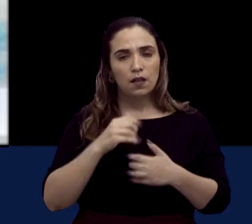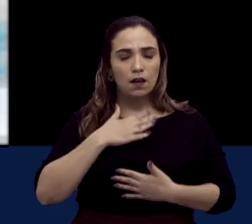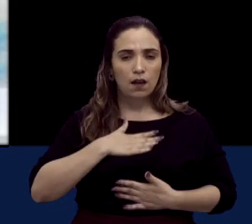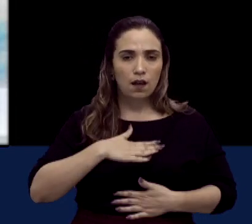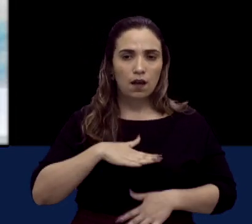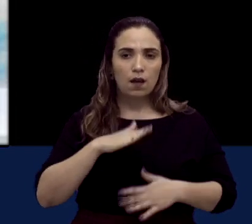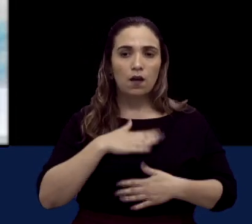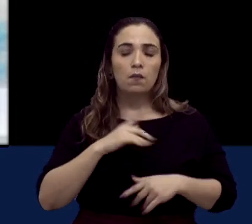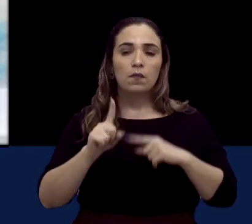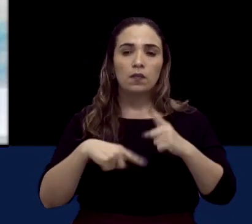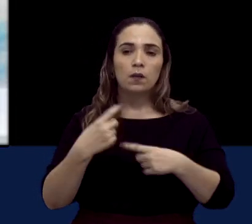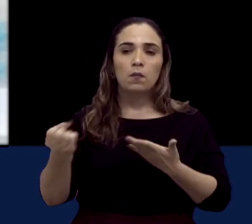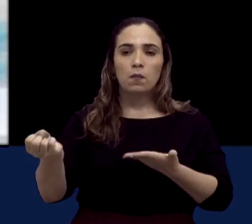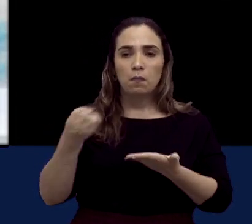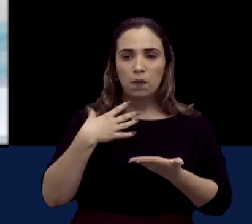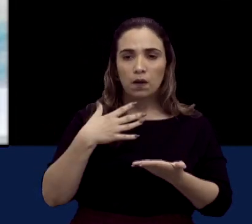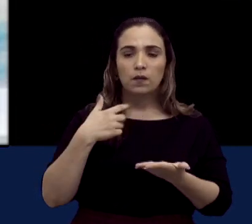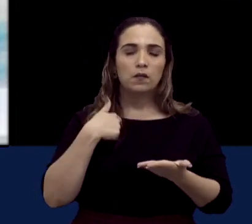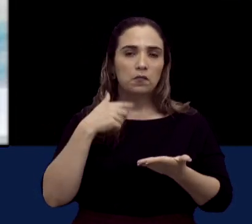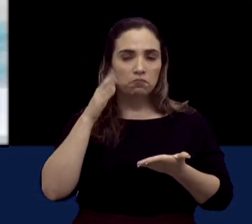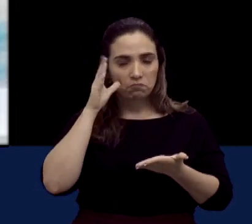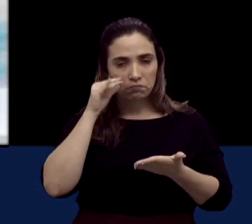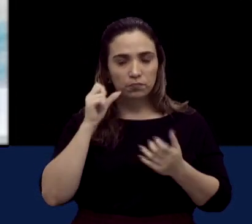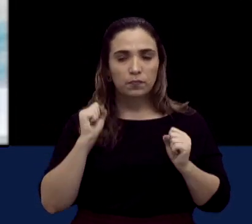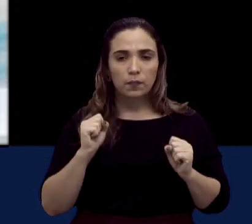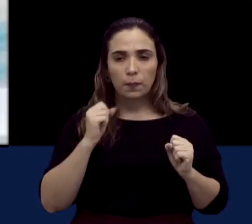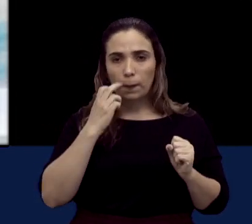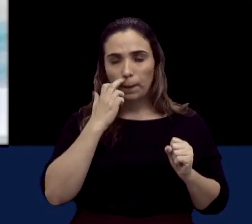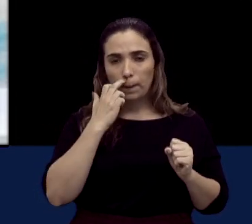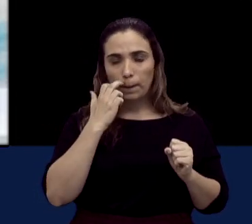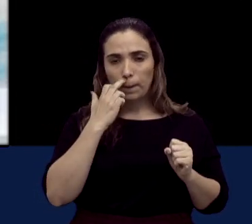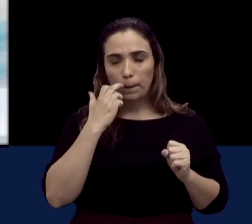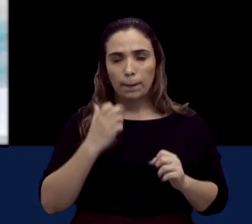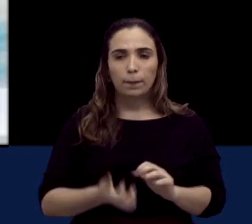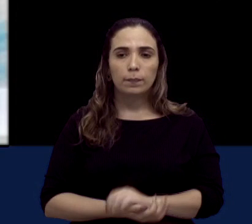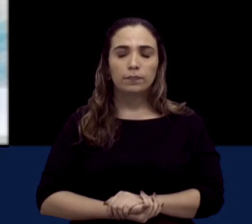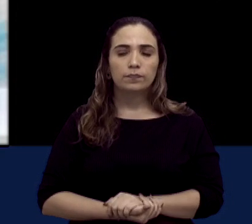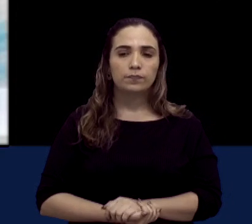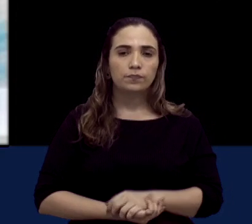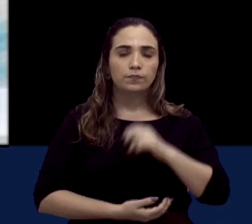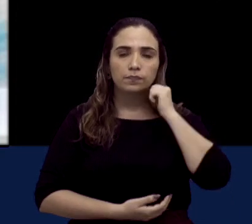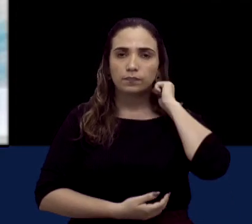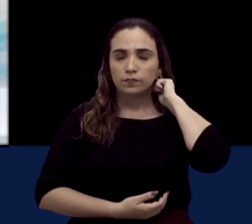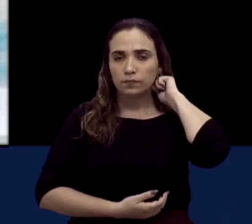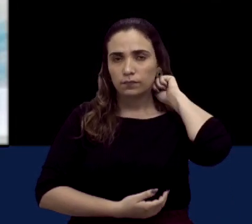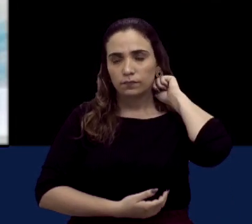me mandar depois, pedir ajuda aí na interpretação aqui dela,